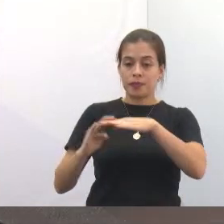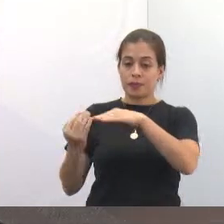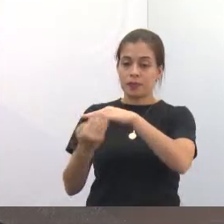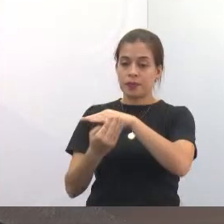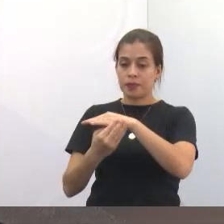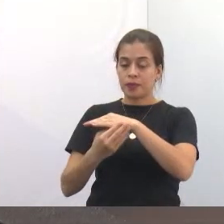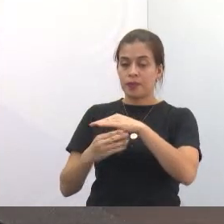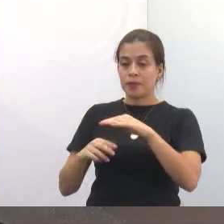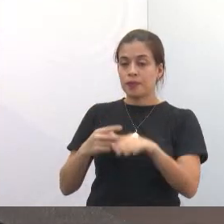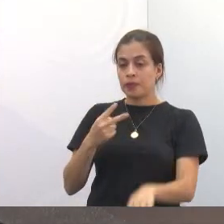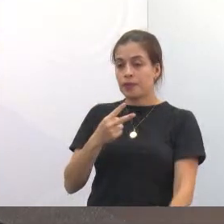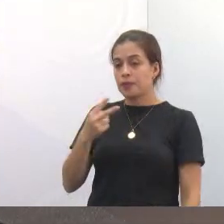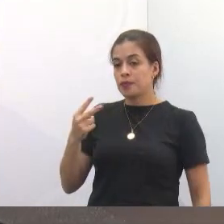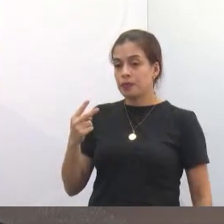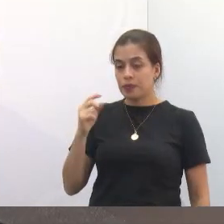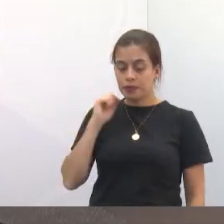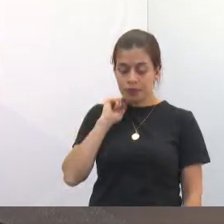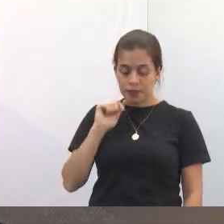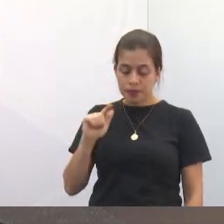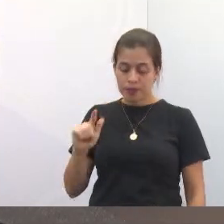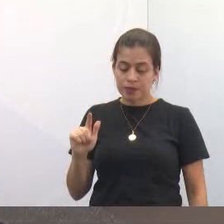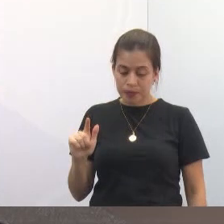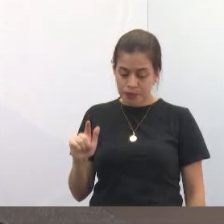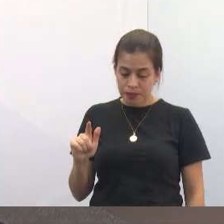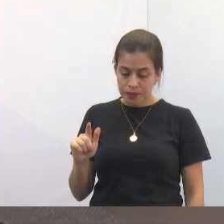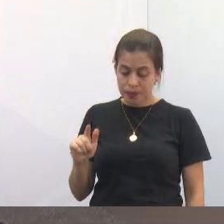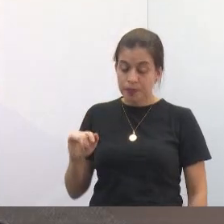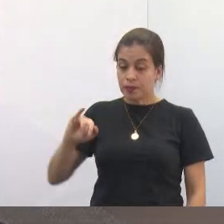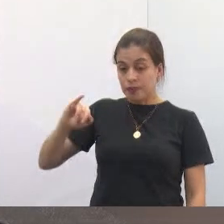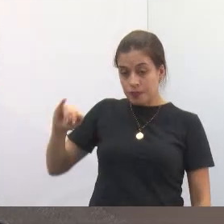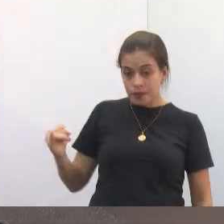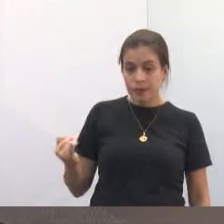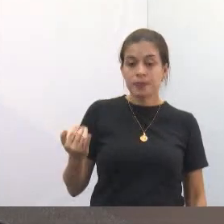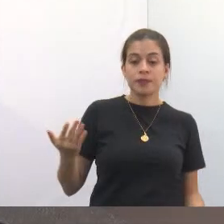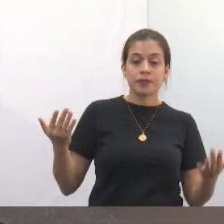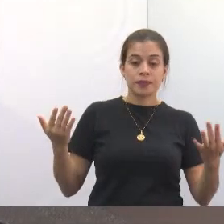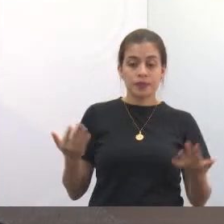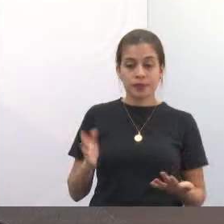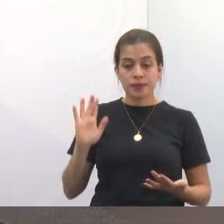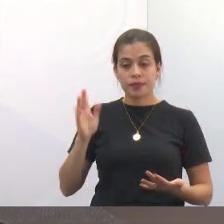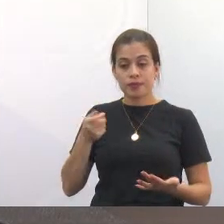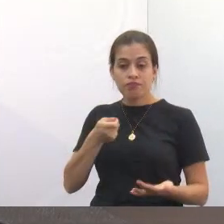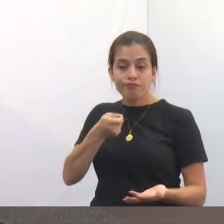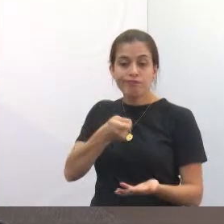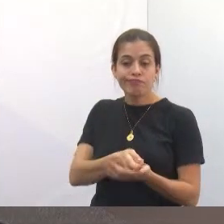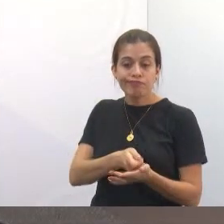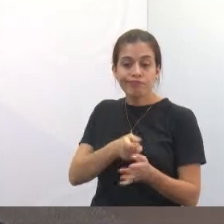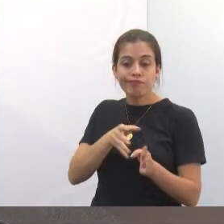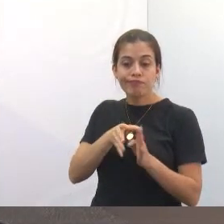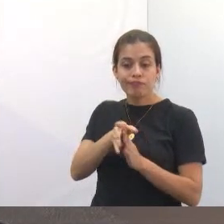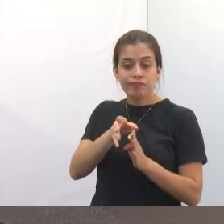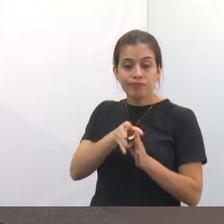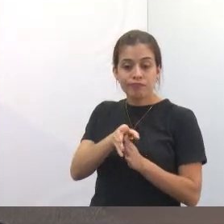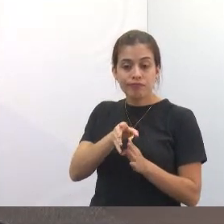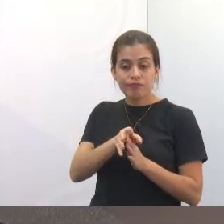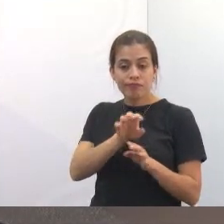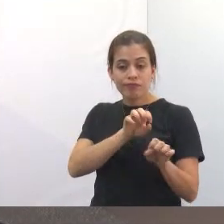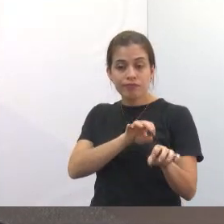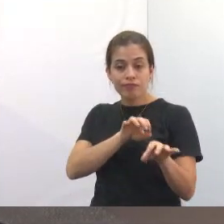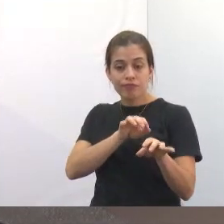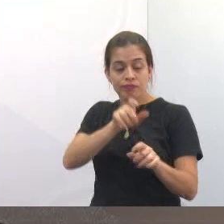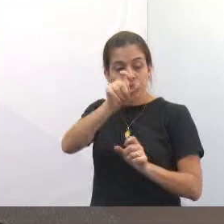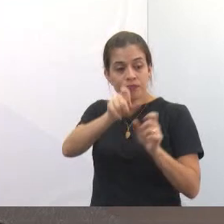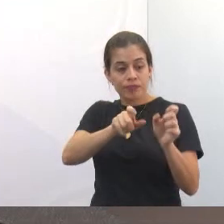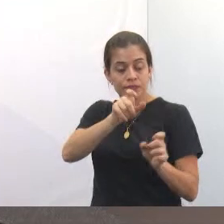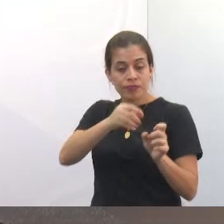de Abril. De forma que aproveitamos-nos a ocasião para reforçar a orientação aos munícipes